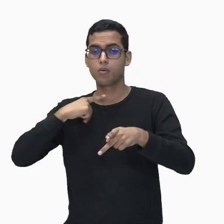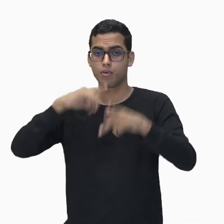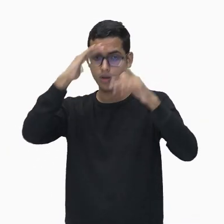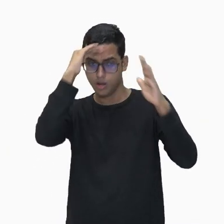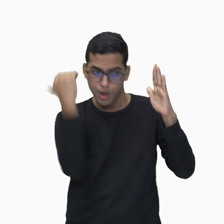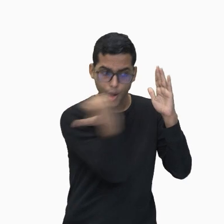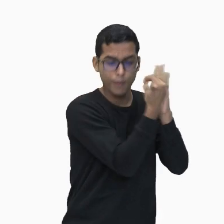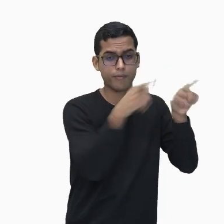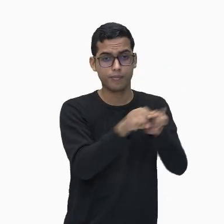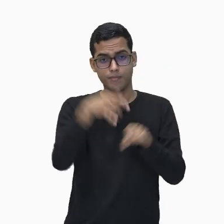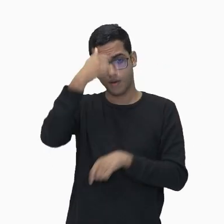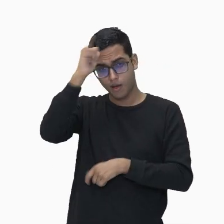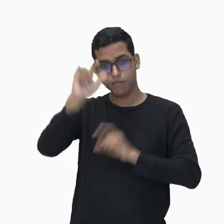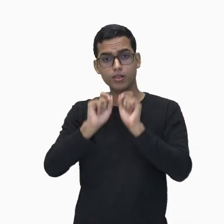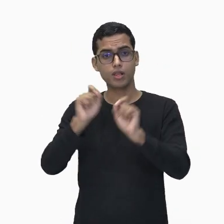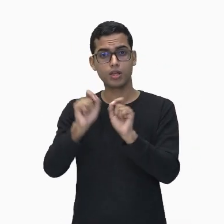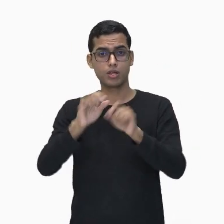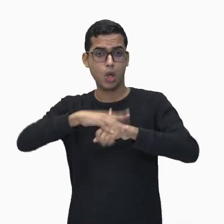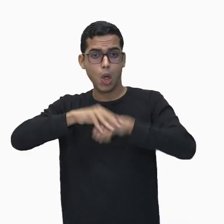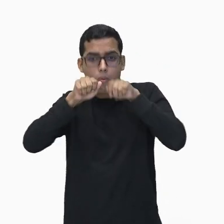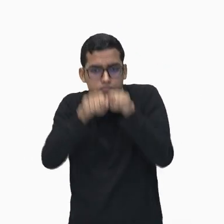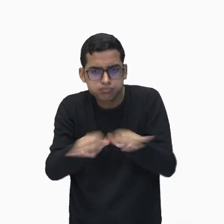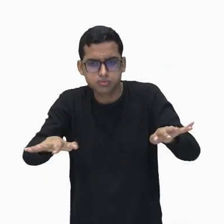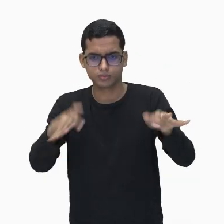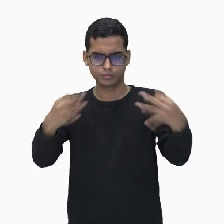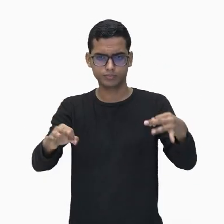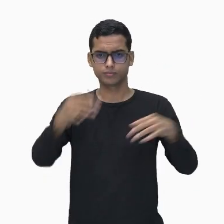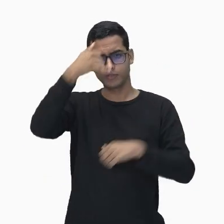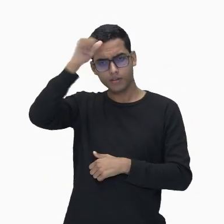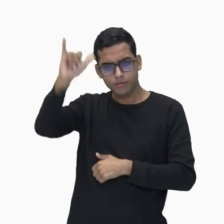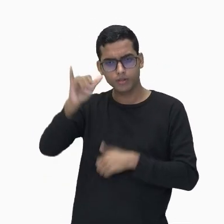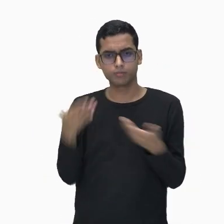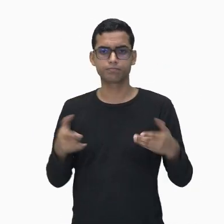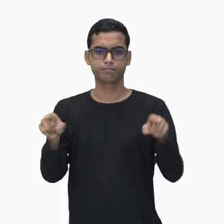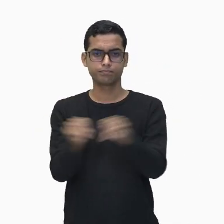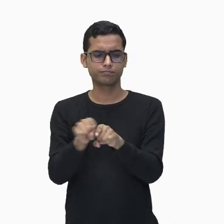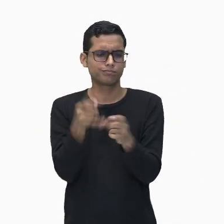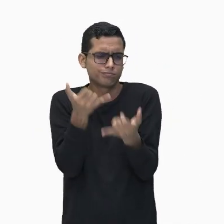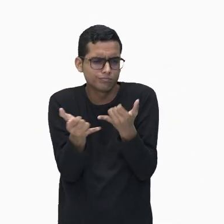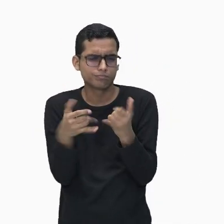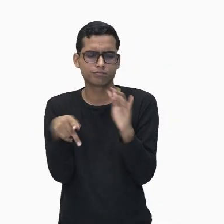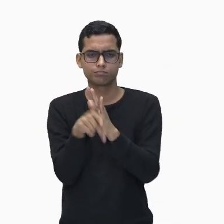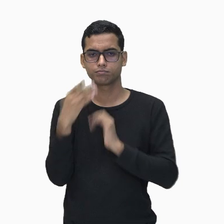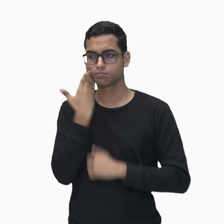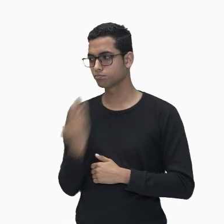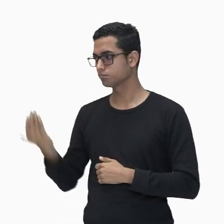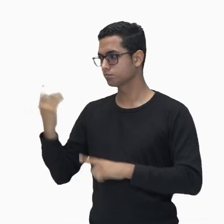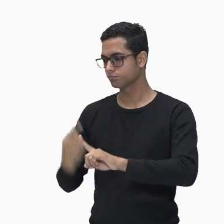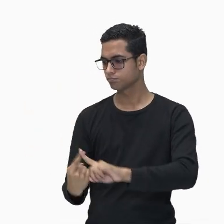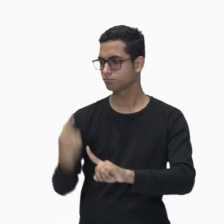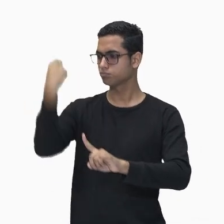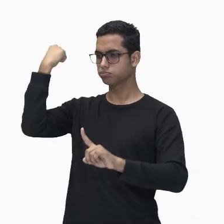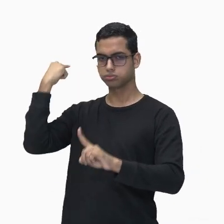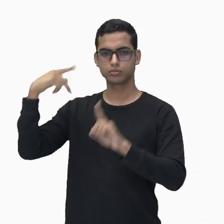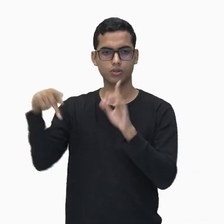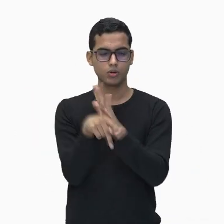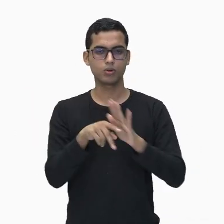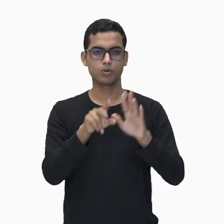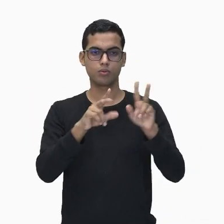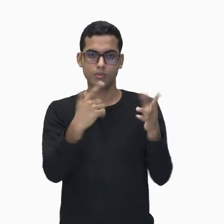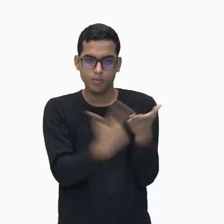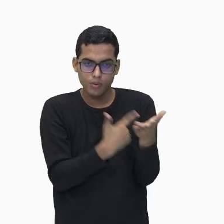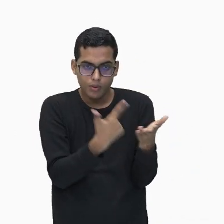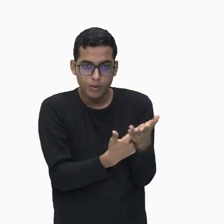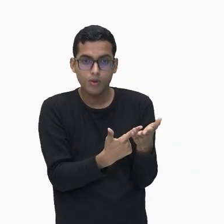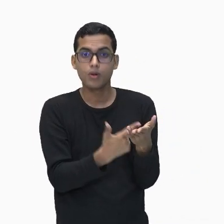né, reduzir o contágio, é visto coisa semelhante aí nas ações do governo na obra Ensaio sobre a Cegueira. Detalhe,